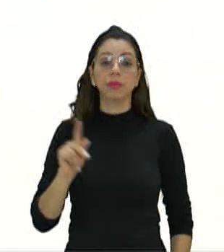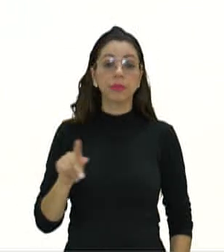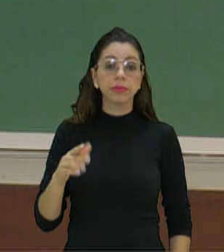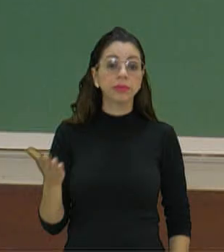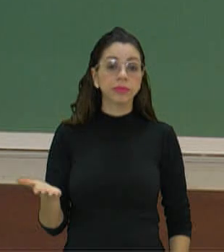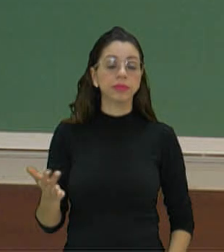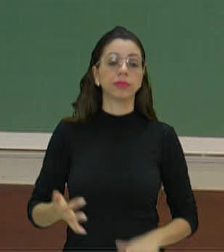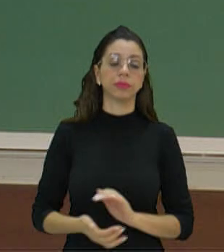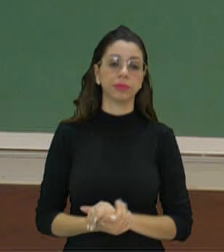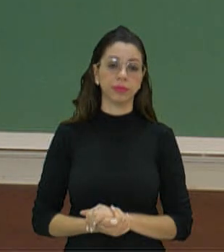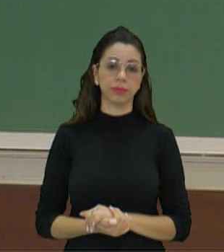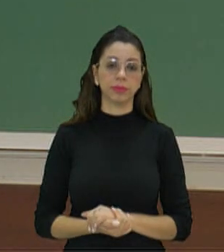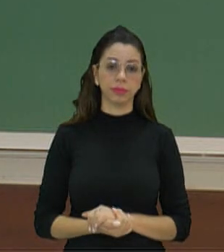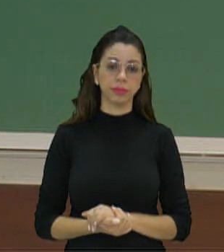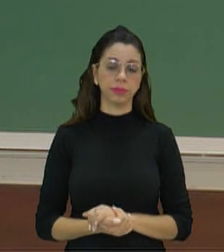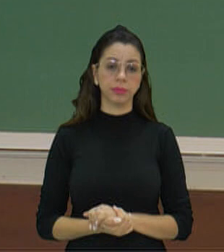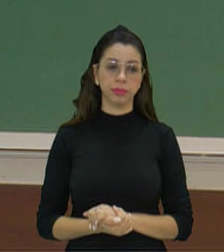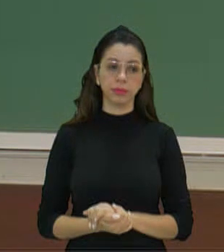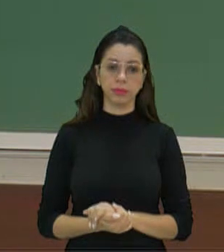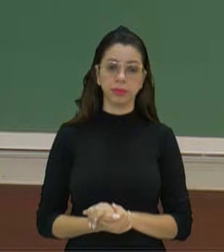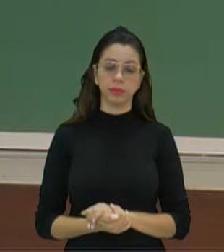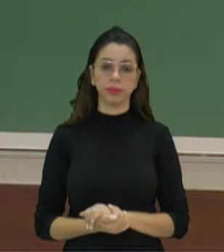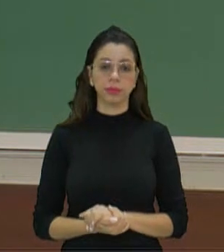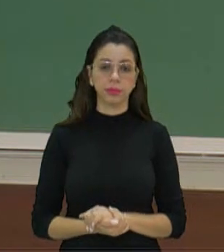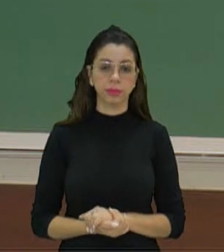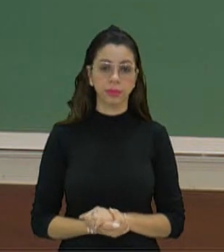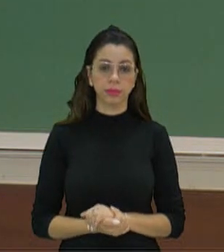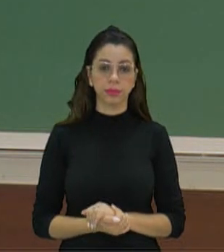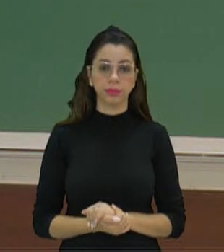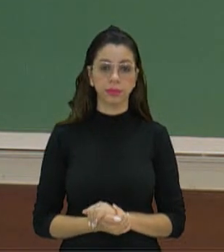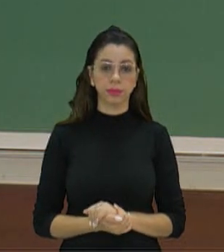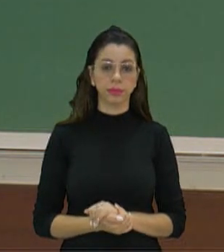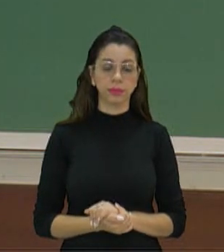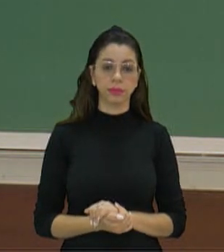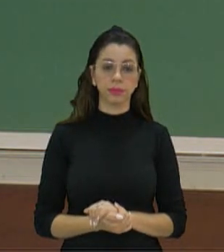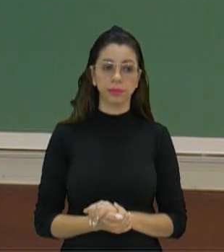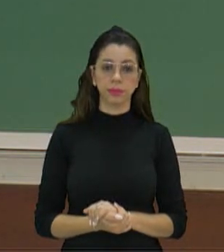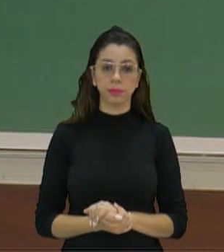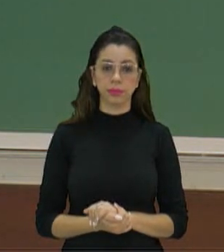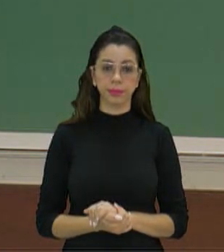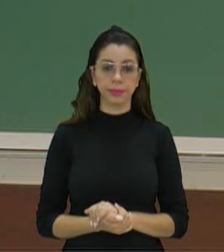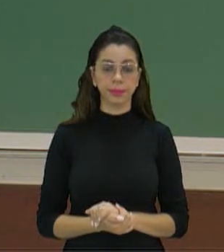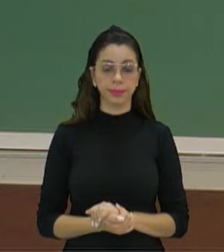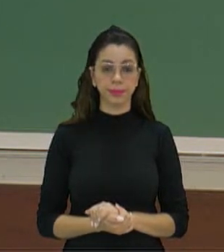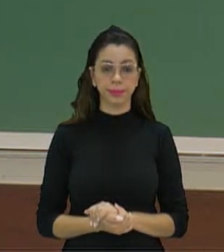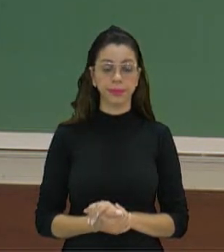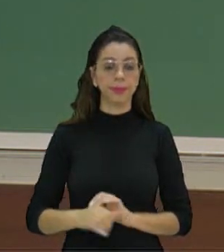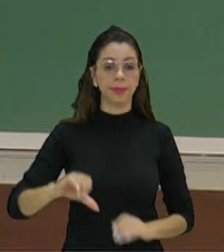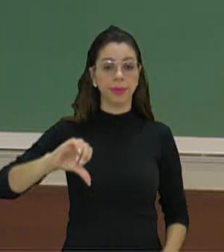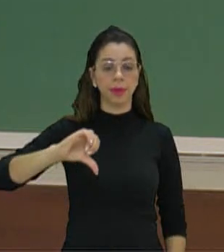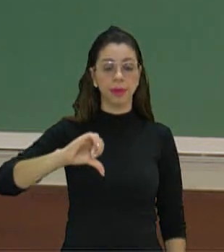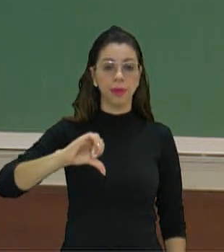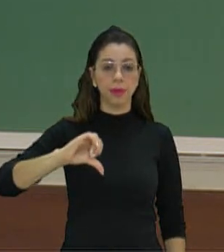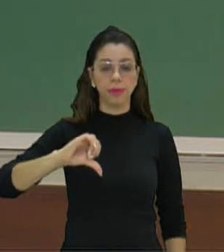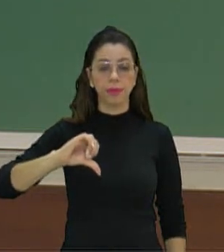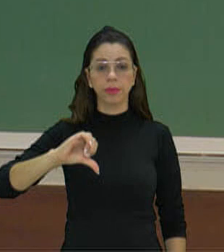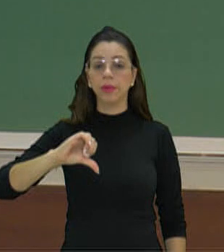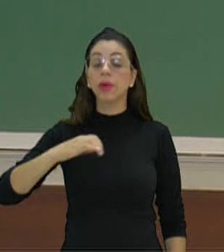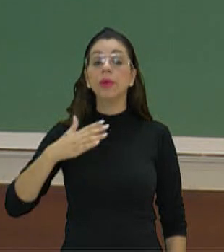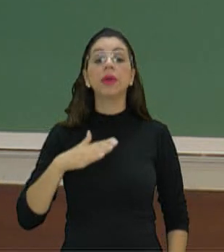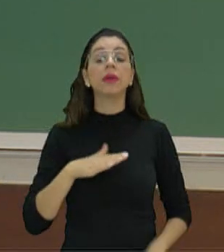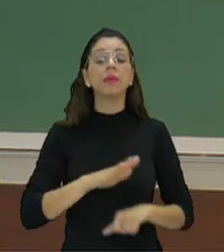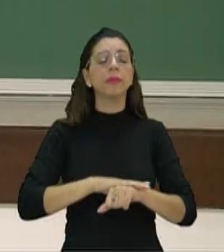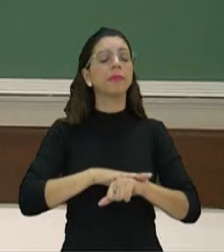is, e daí entraria o nome da pessoa. And what do you like the most about your school? O que você mais gosta sobre a tua